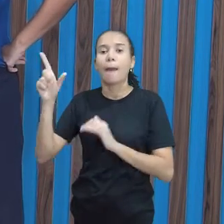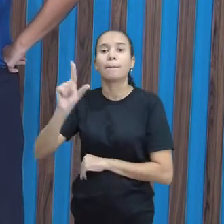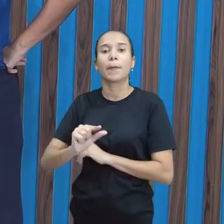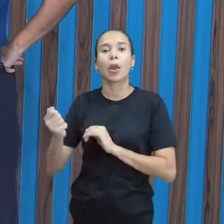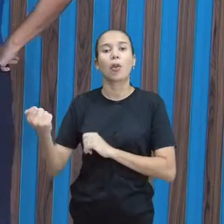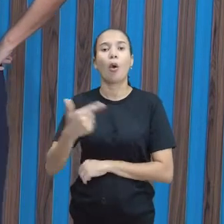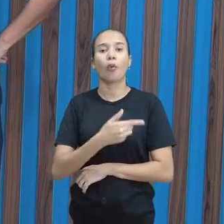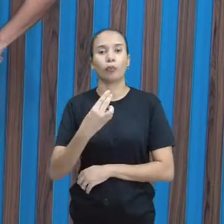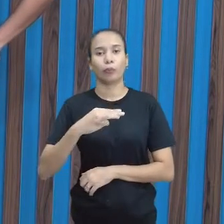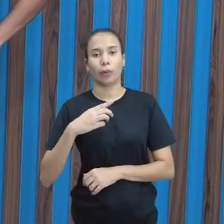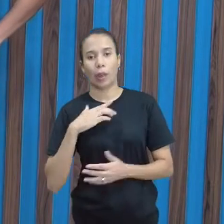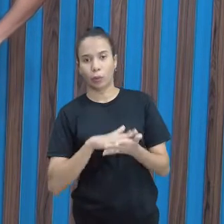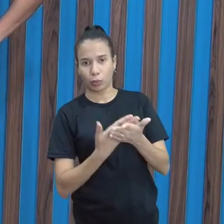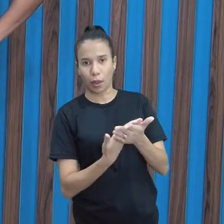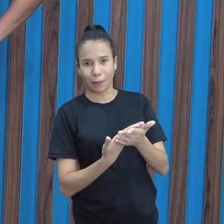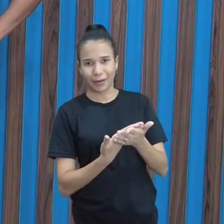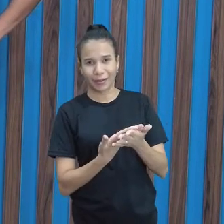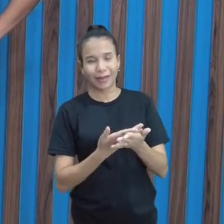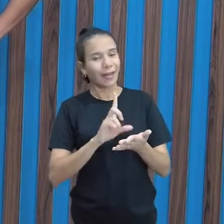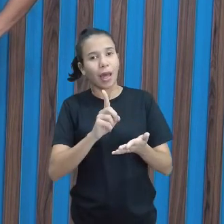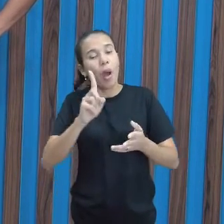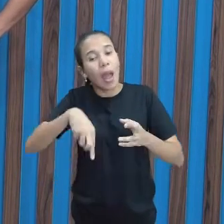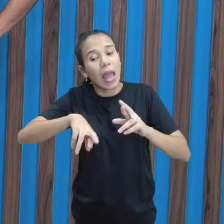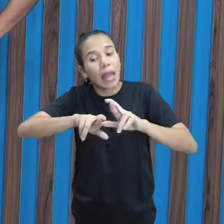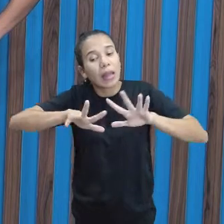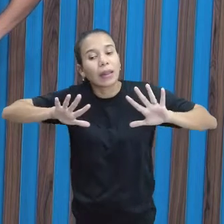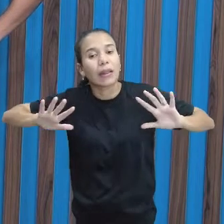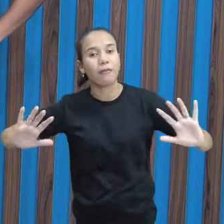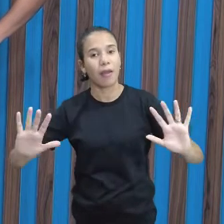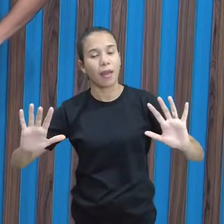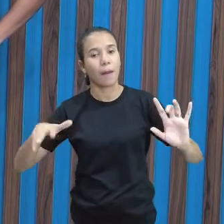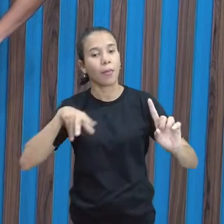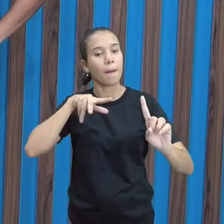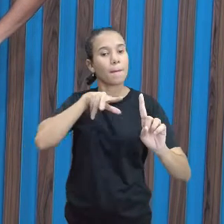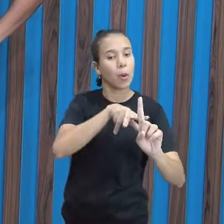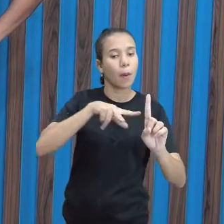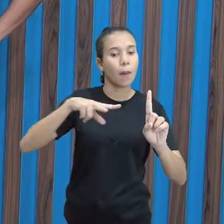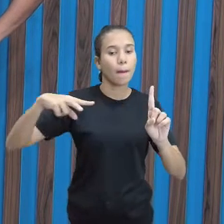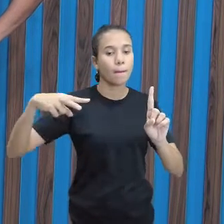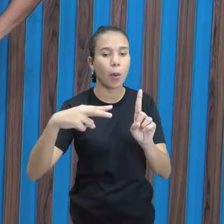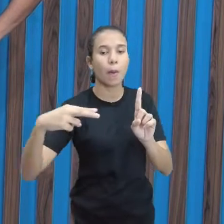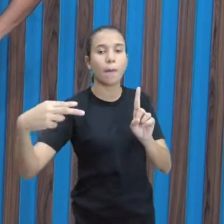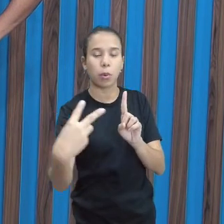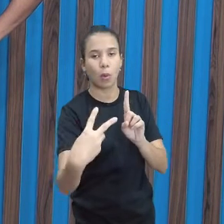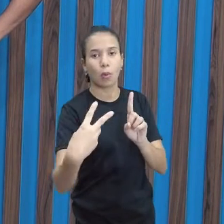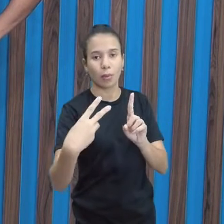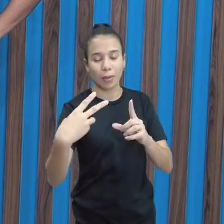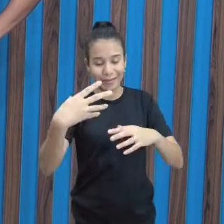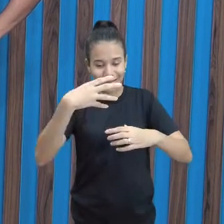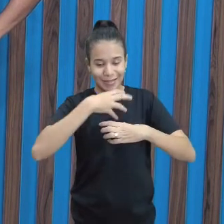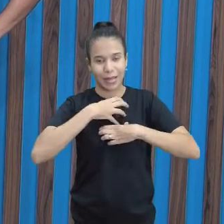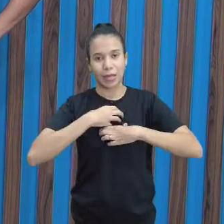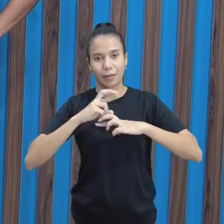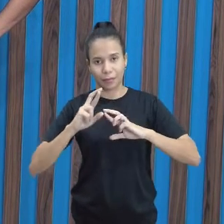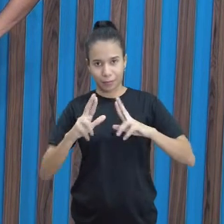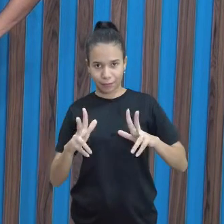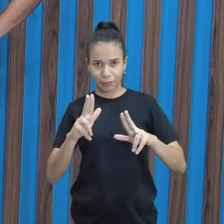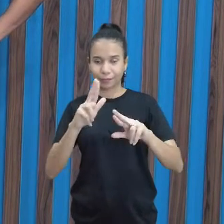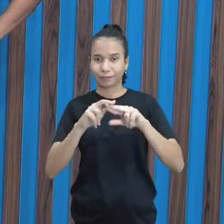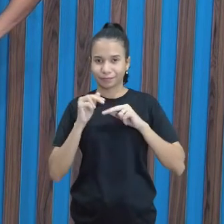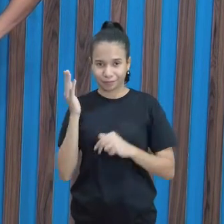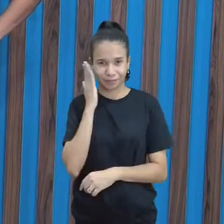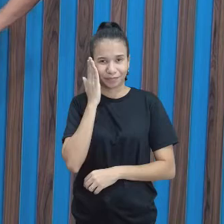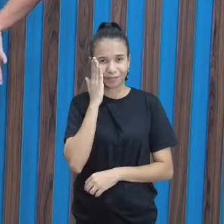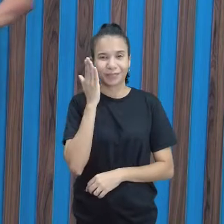de Helena. Elas só vão ser diferentes. Por quê? Porque as coisas nos marcaram de um jeito diferente. Então, eu não sei se